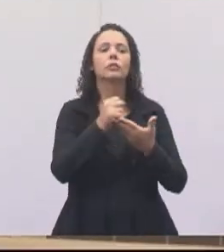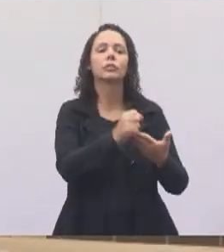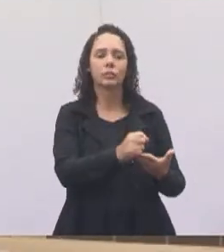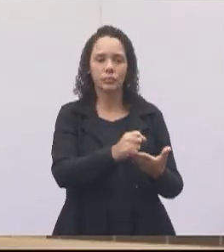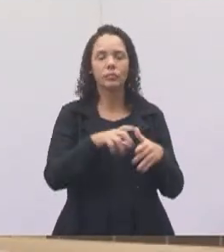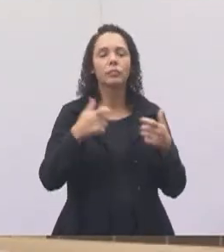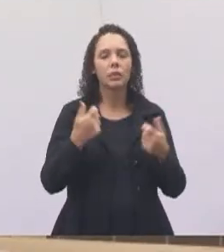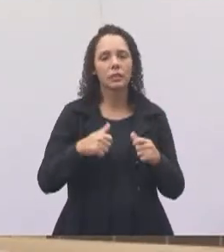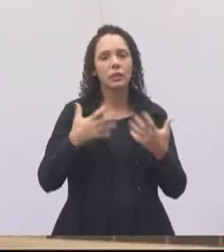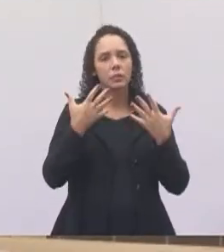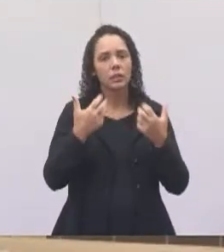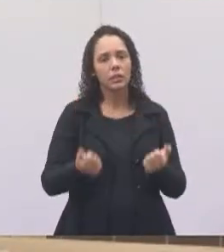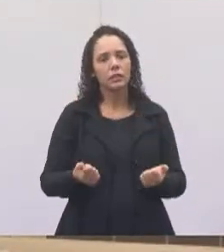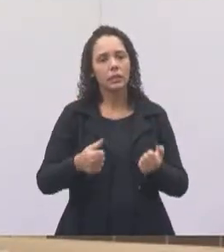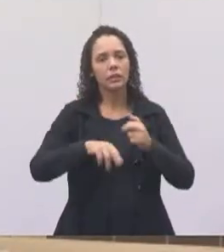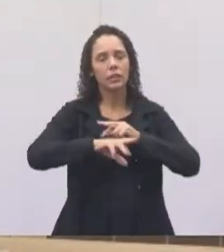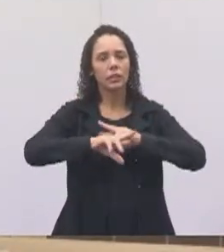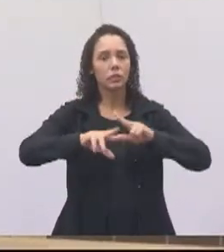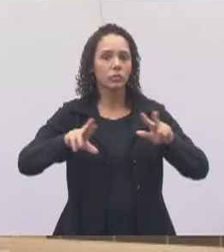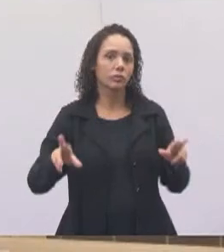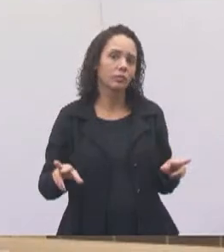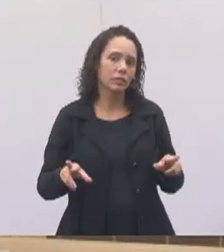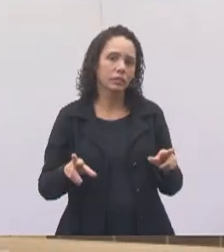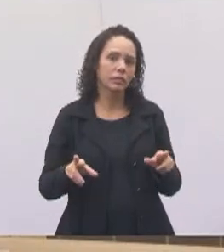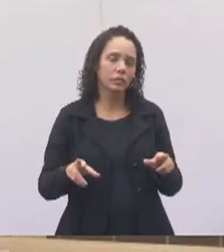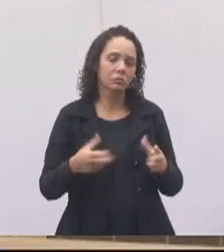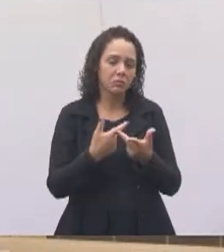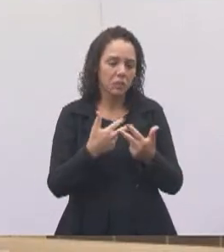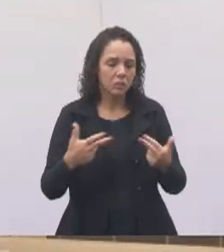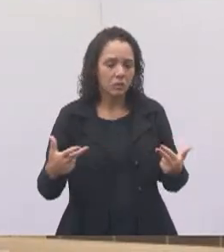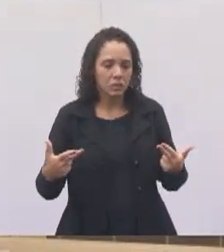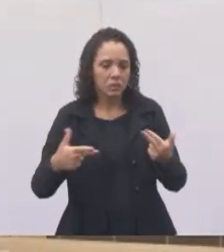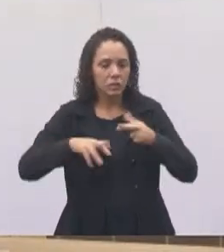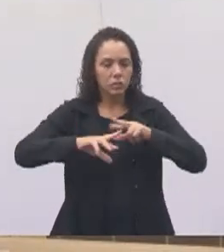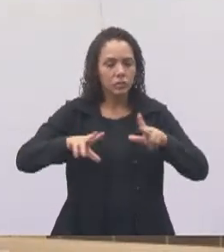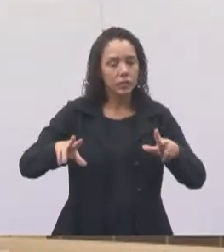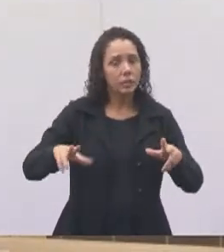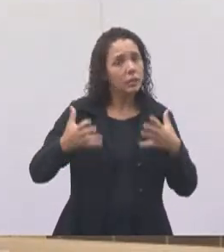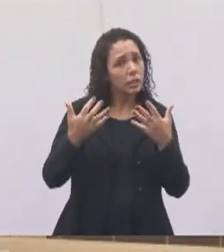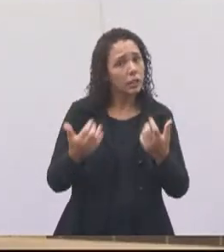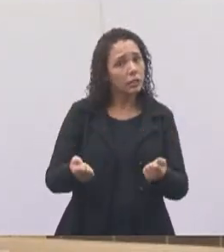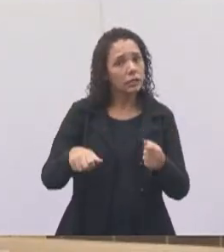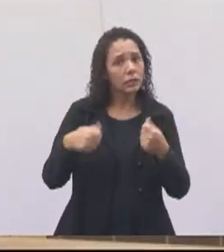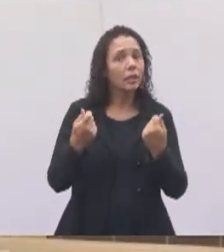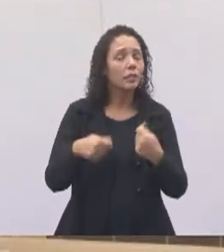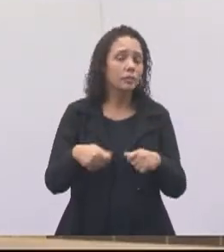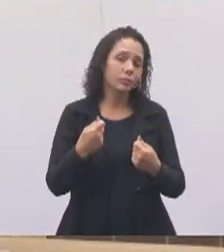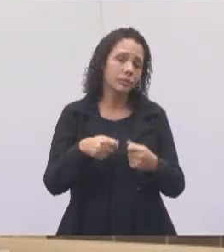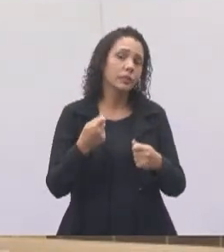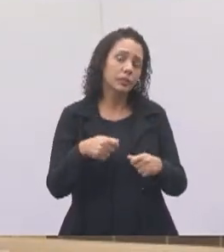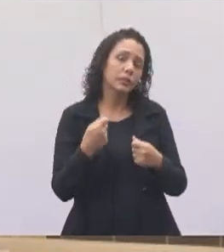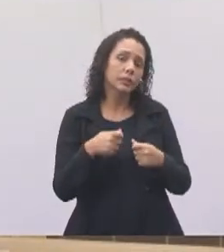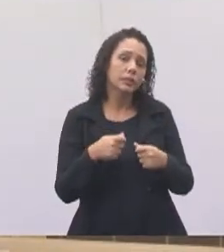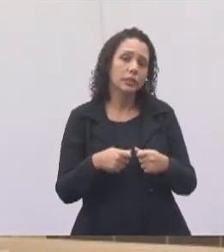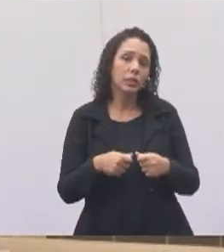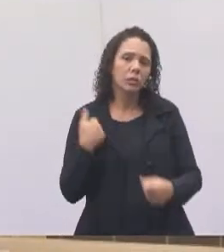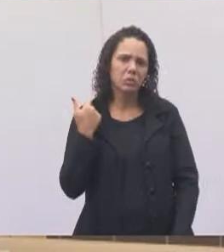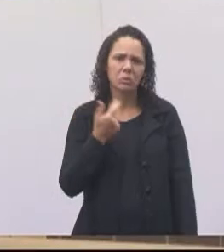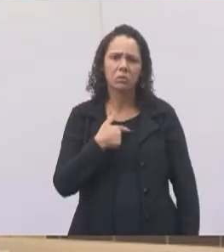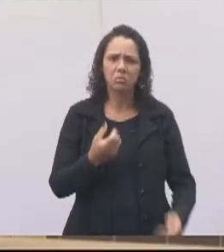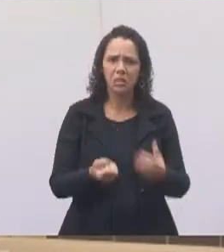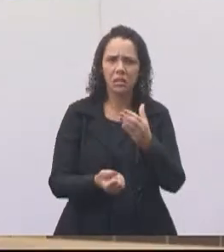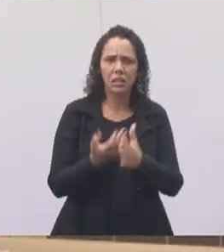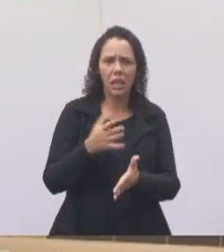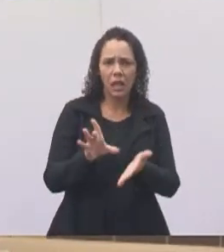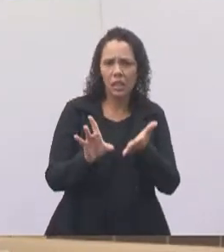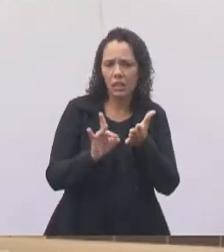diferente. Se a gente não aceitar o diferente, quem somos nós? Vamos criar sempre polos? Aqui nós não estamos querendo criar inimizades.